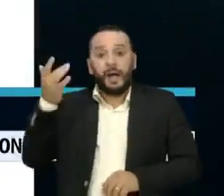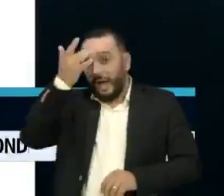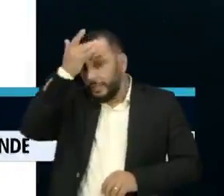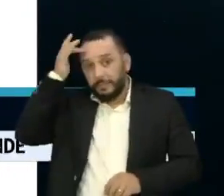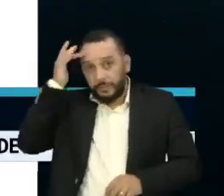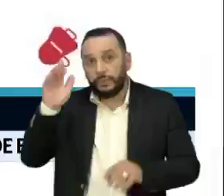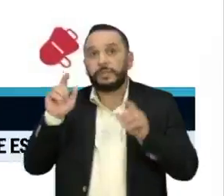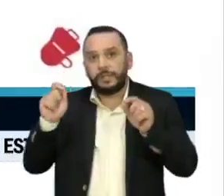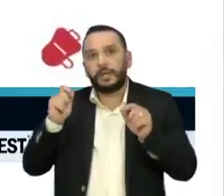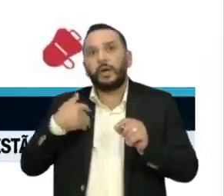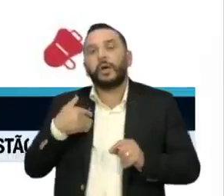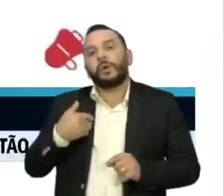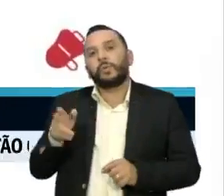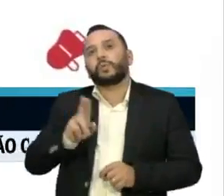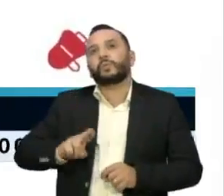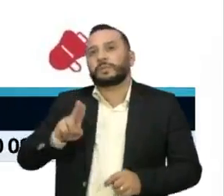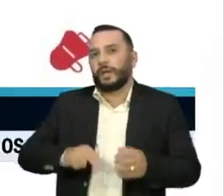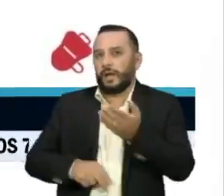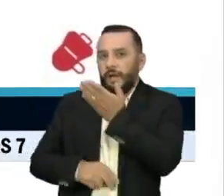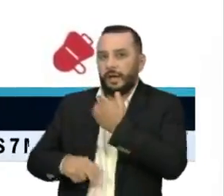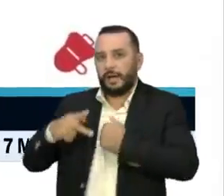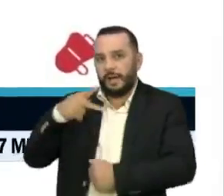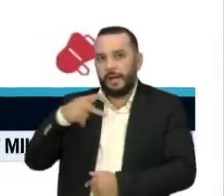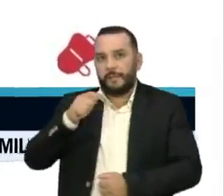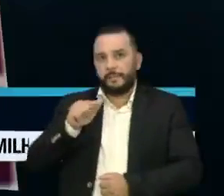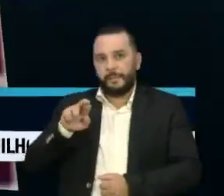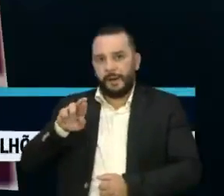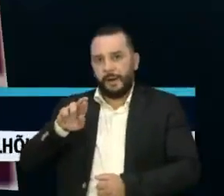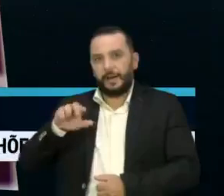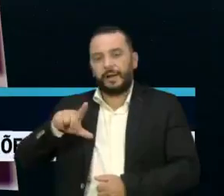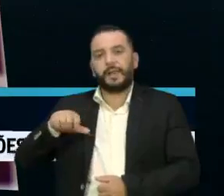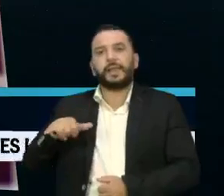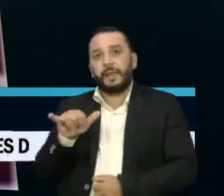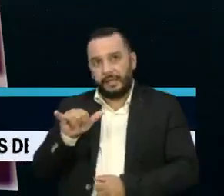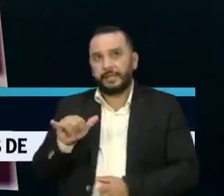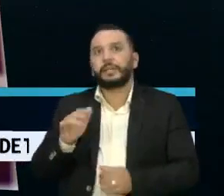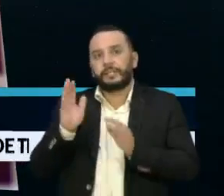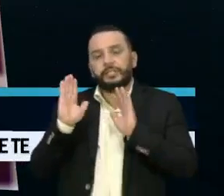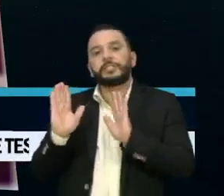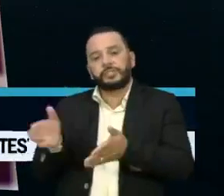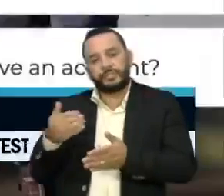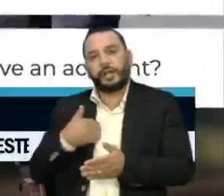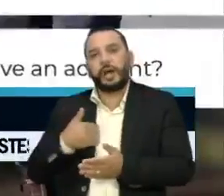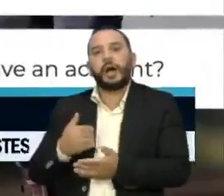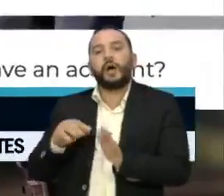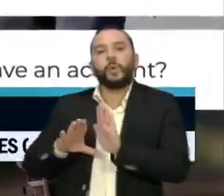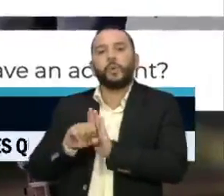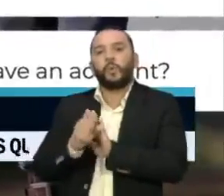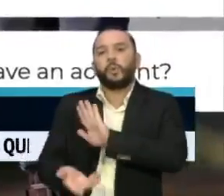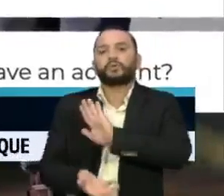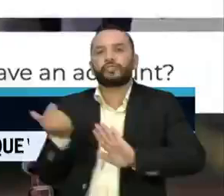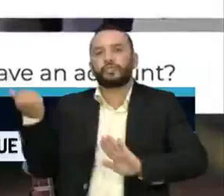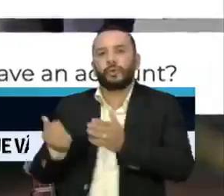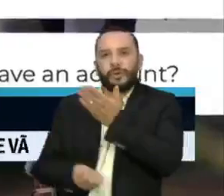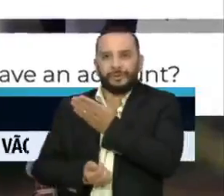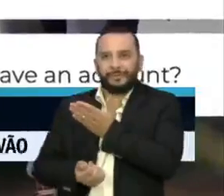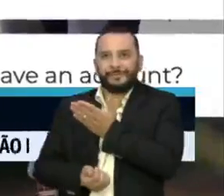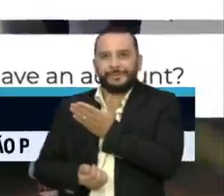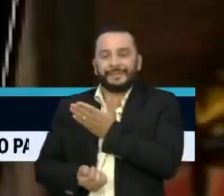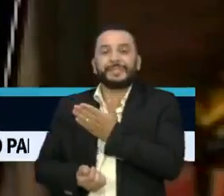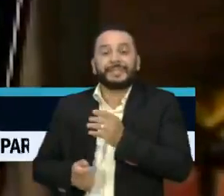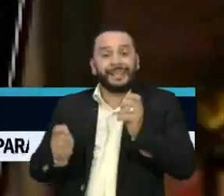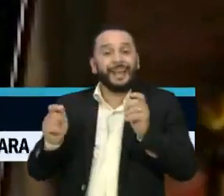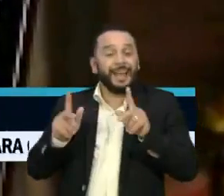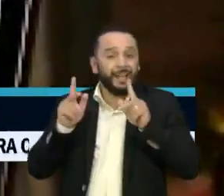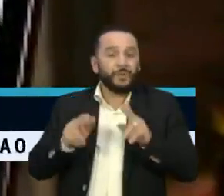do presidente passaram a usar o aplicativo para ler que foi retirado pelo Google da sua loja de aplicativos a plataforma é